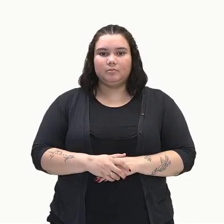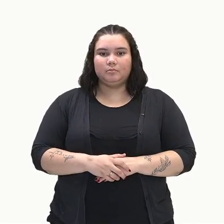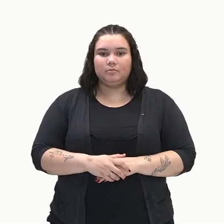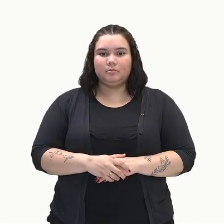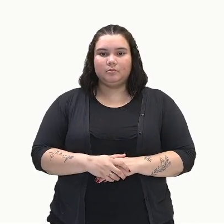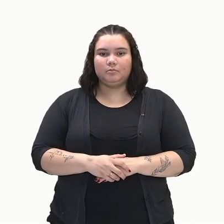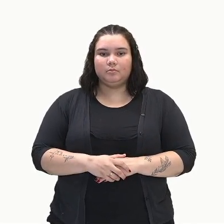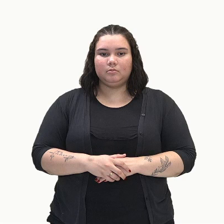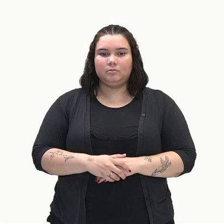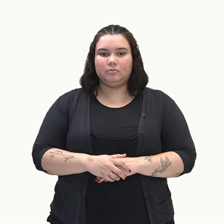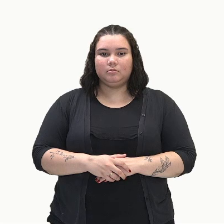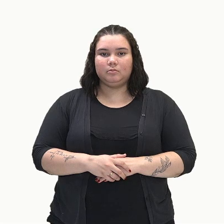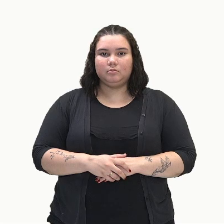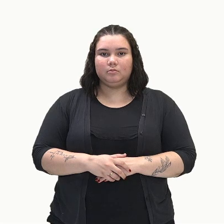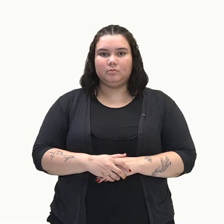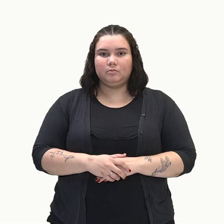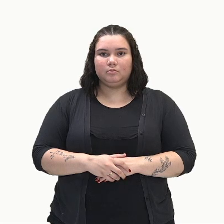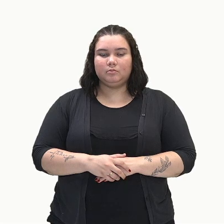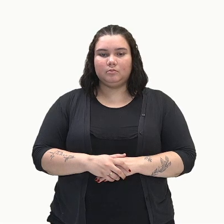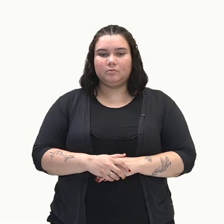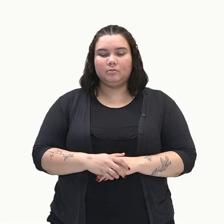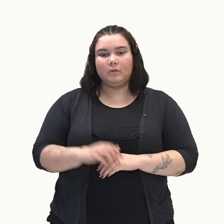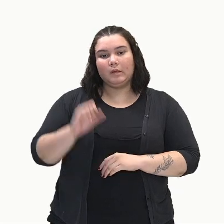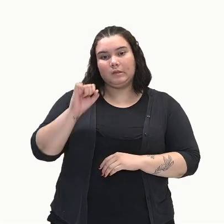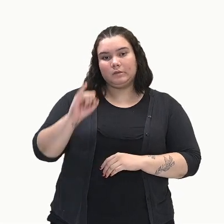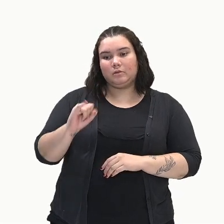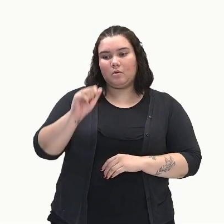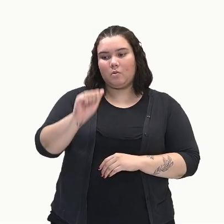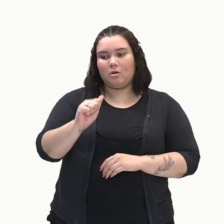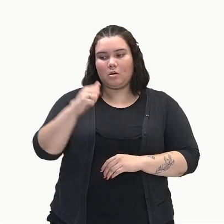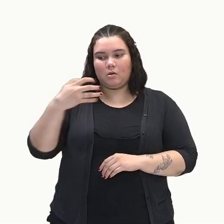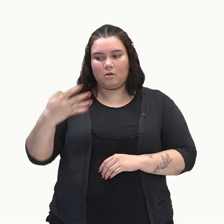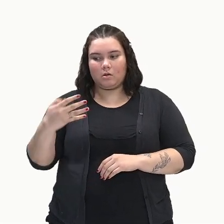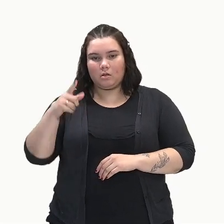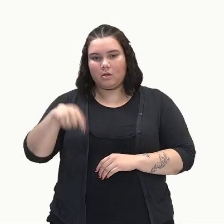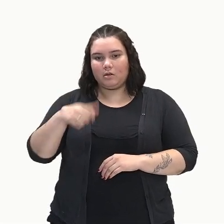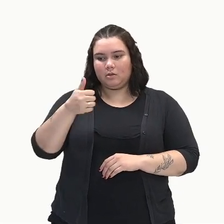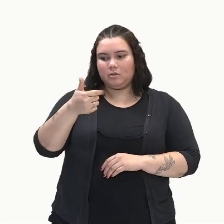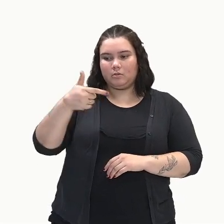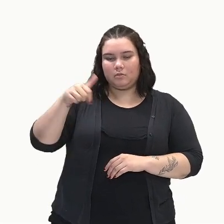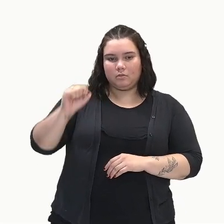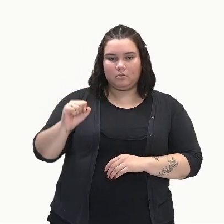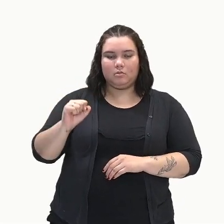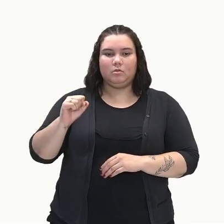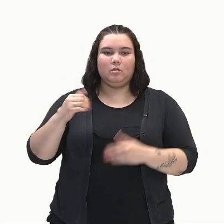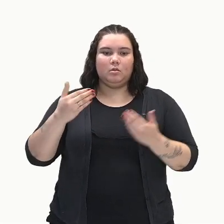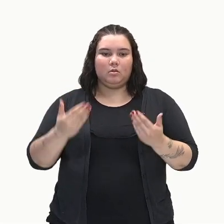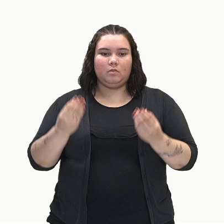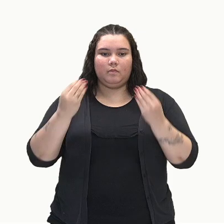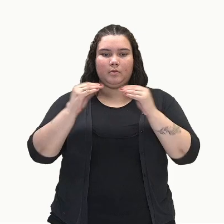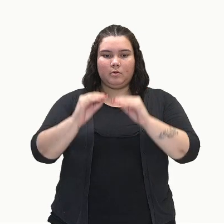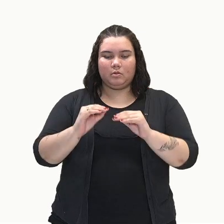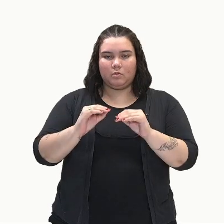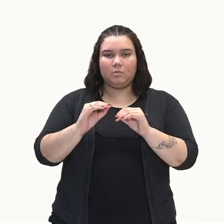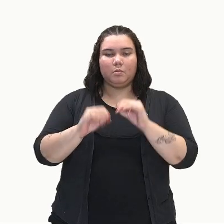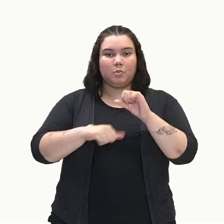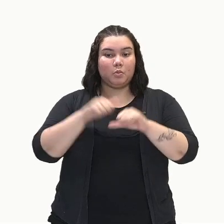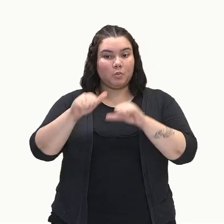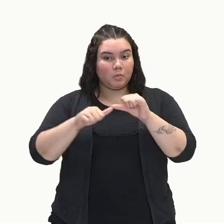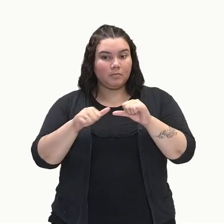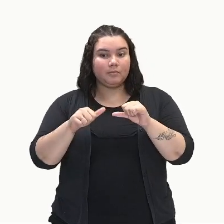Bem? Ora, se o A4 vale 128, então no lugar de A4 eu vou substituir aqui,